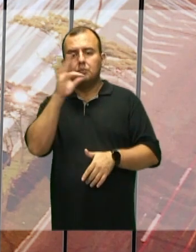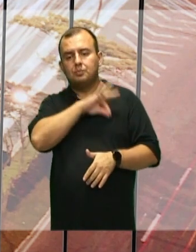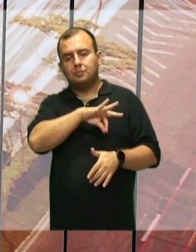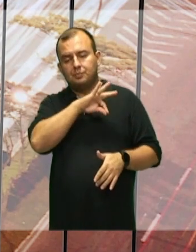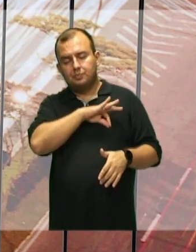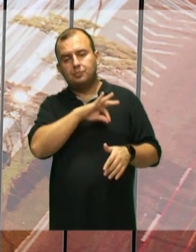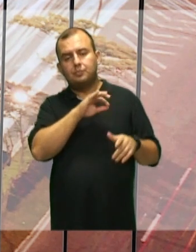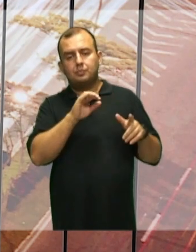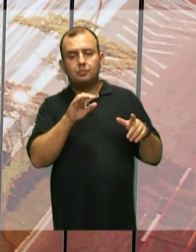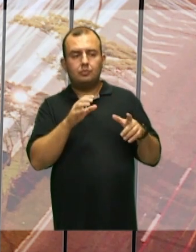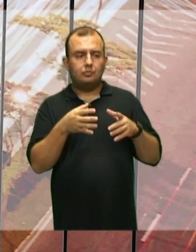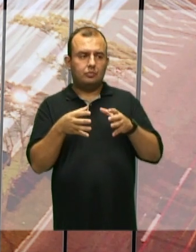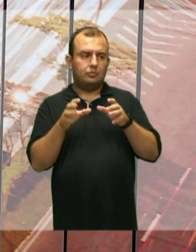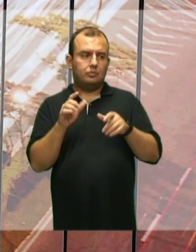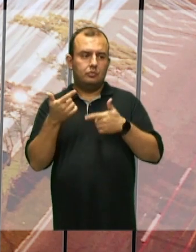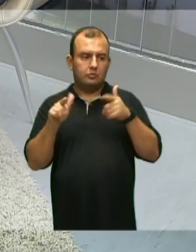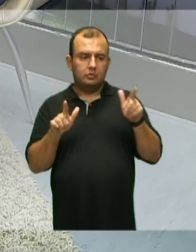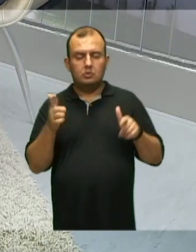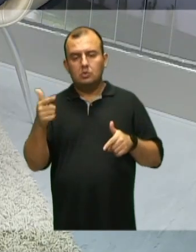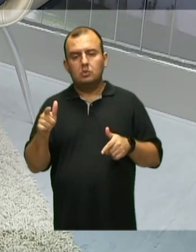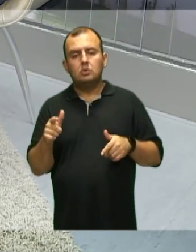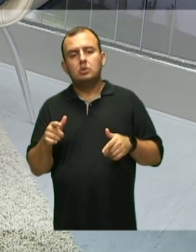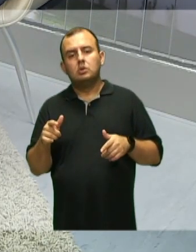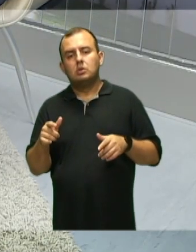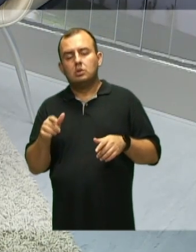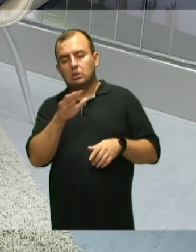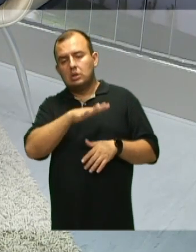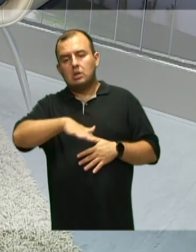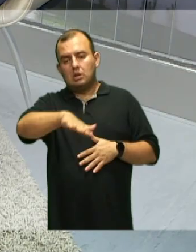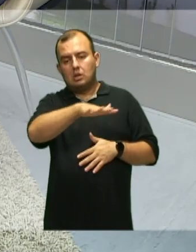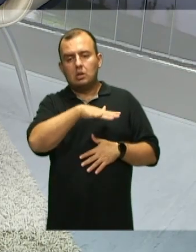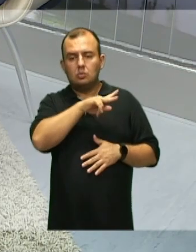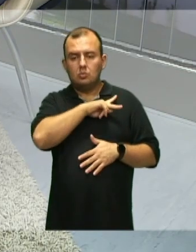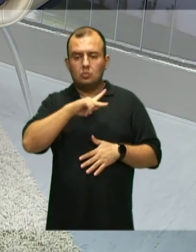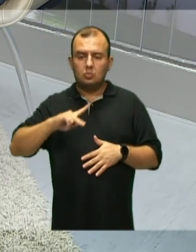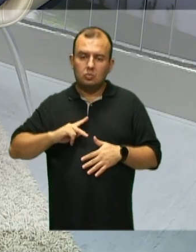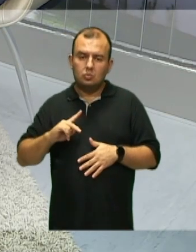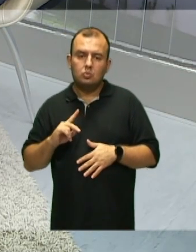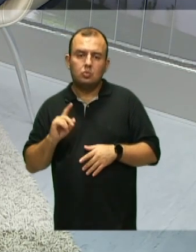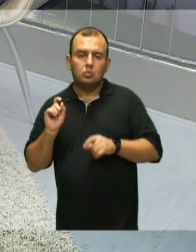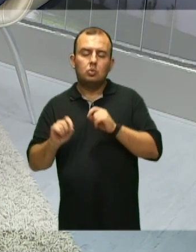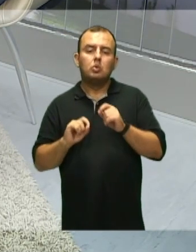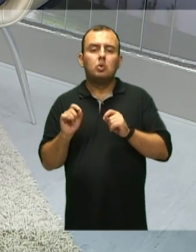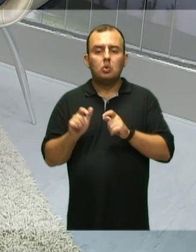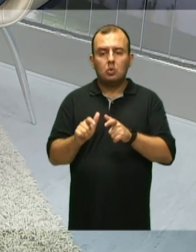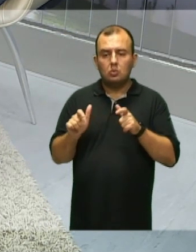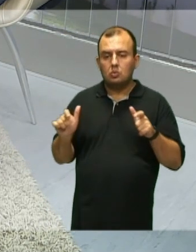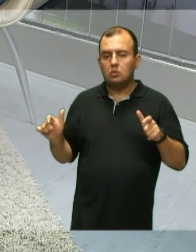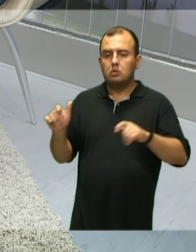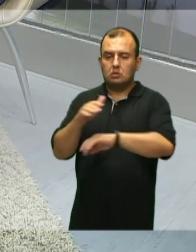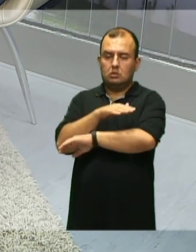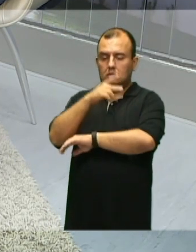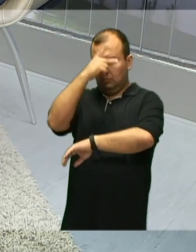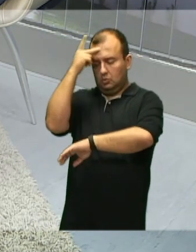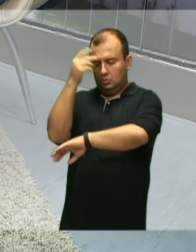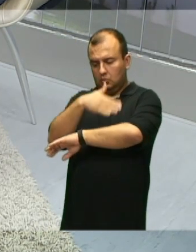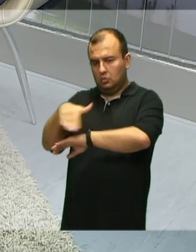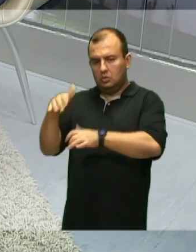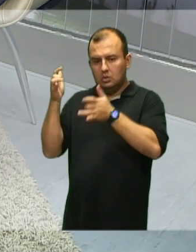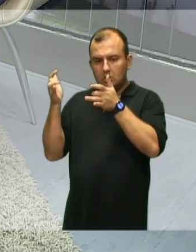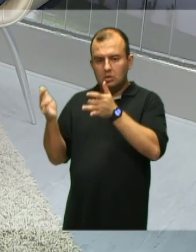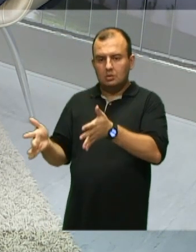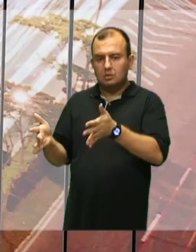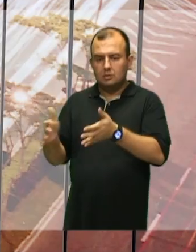setores da eh da esfera pública que é o aumento da população de